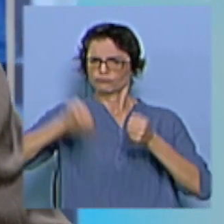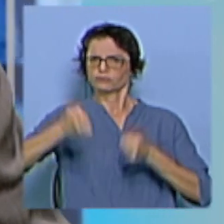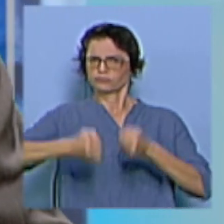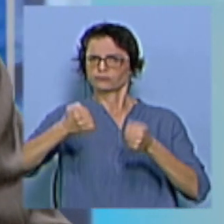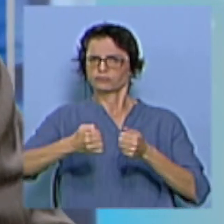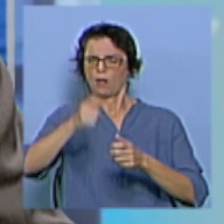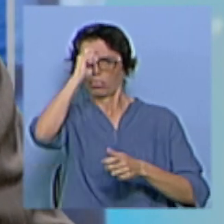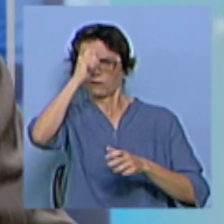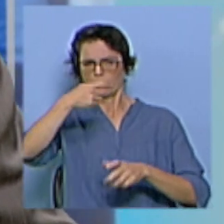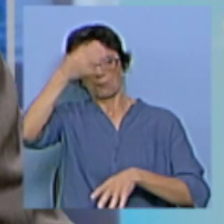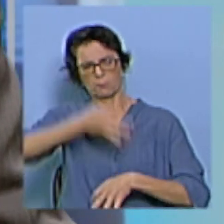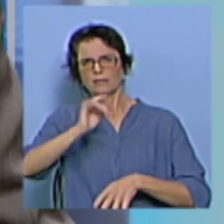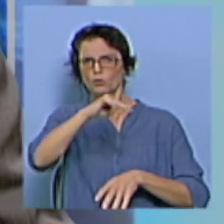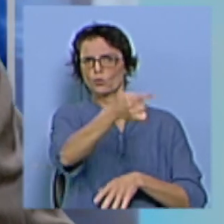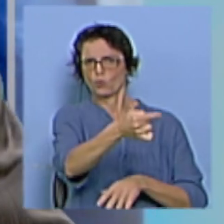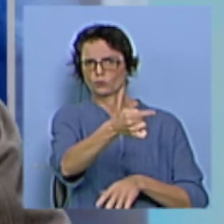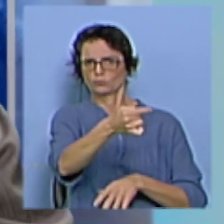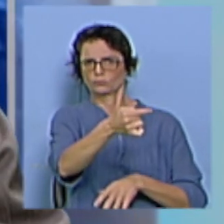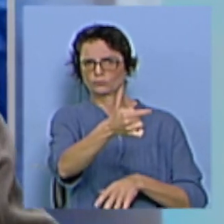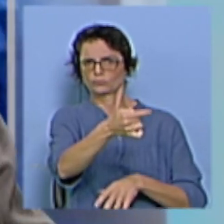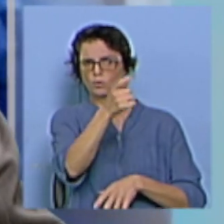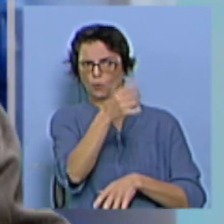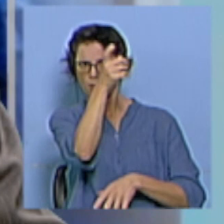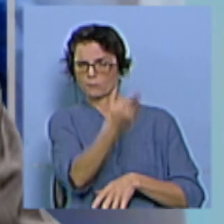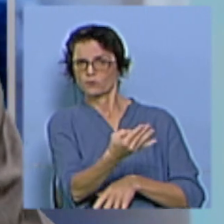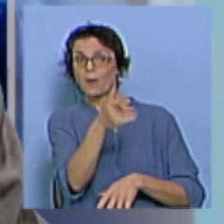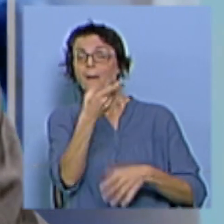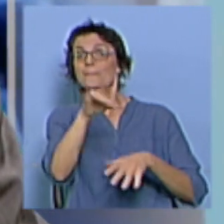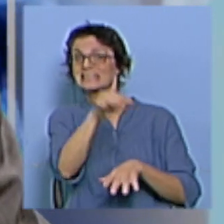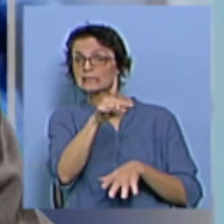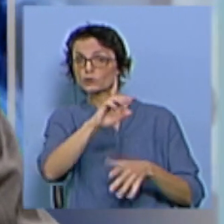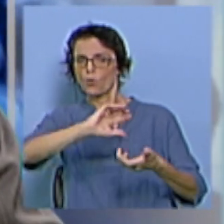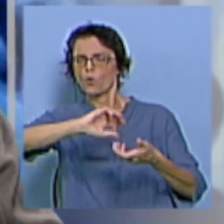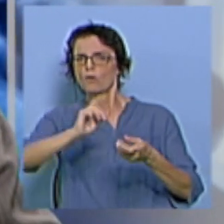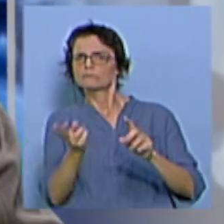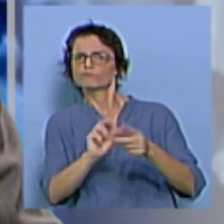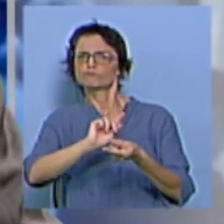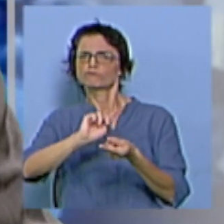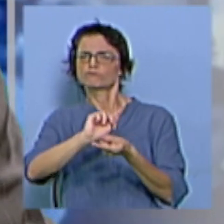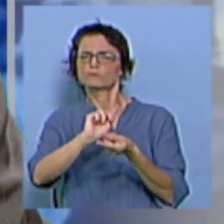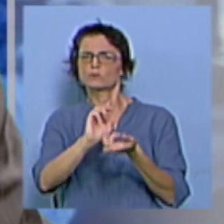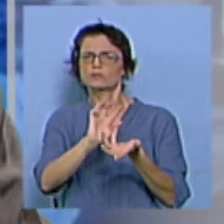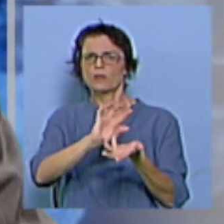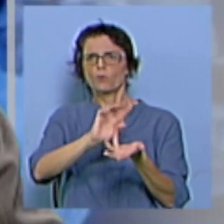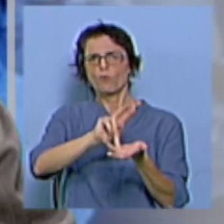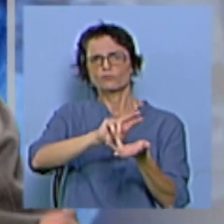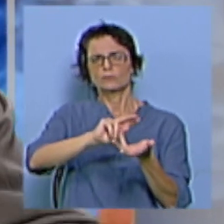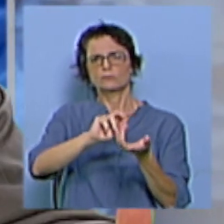pela dignidade do outro, por aquilo que ele é, se transforma num campo de batalha, se transforma em momento de